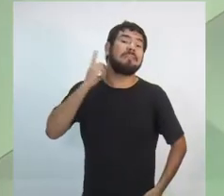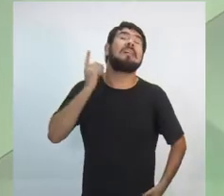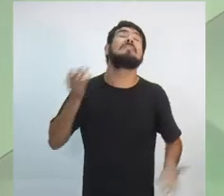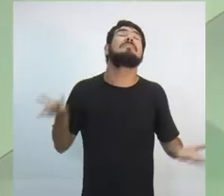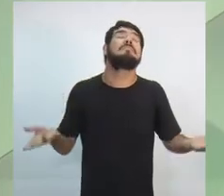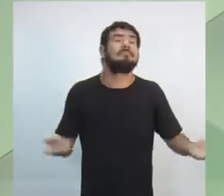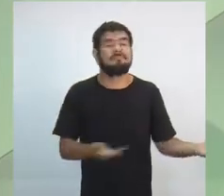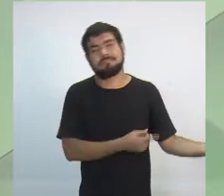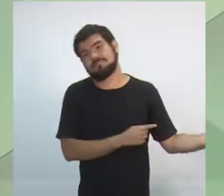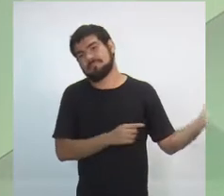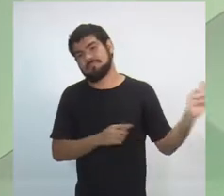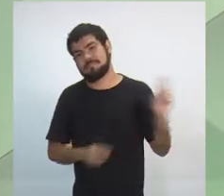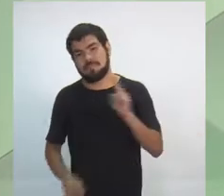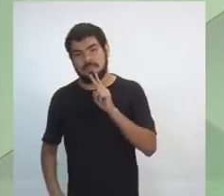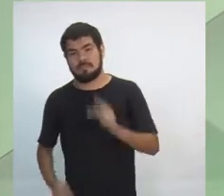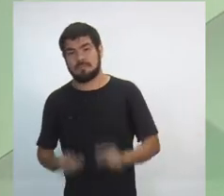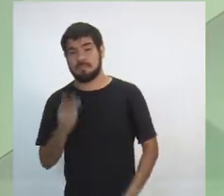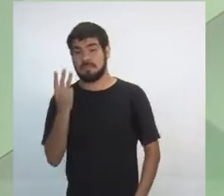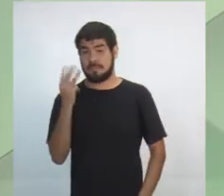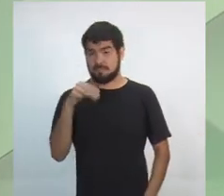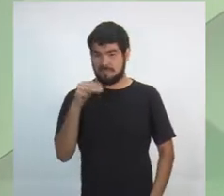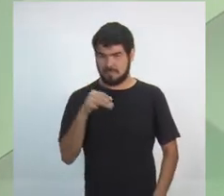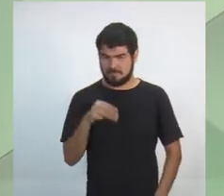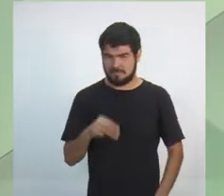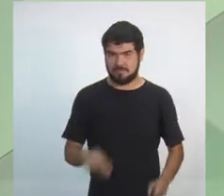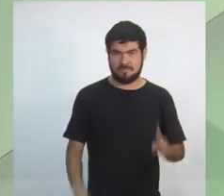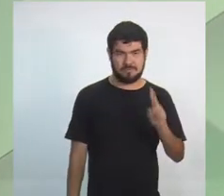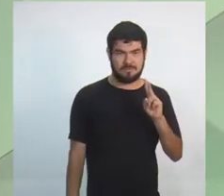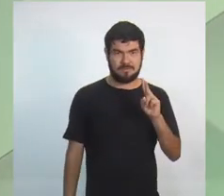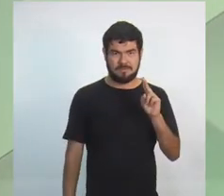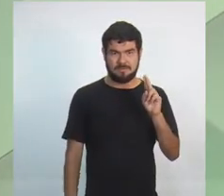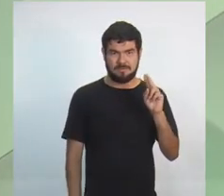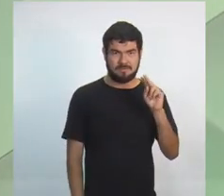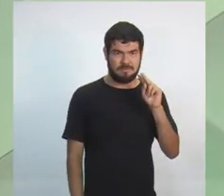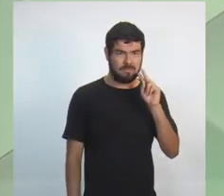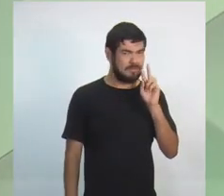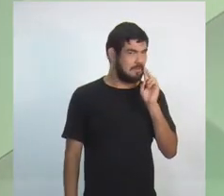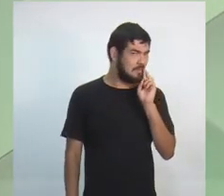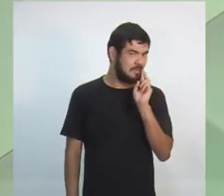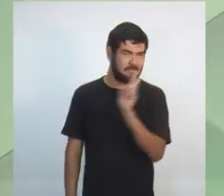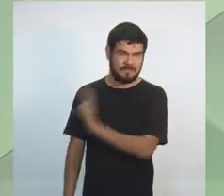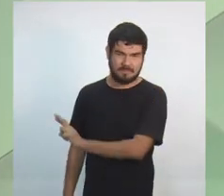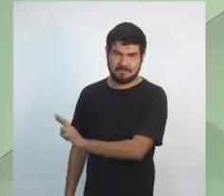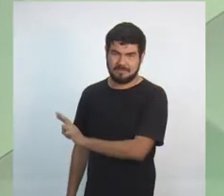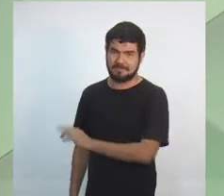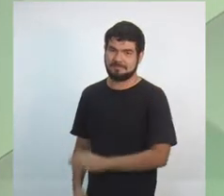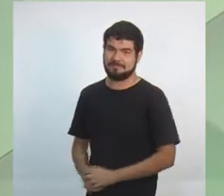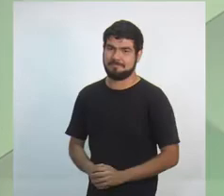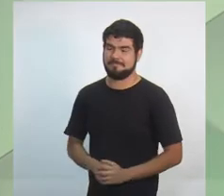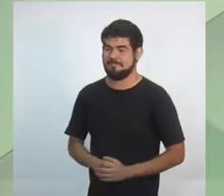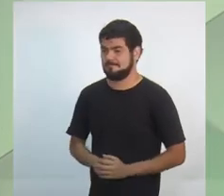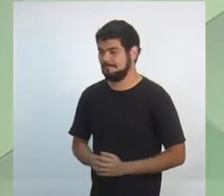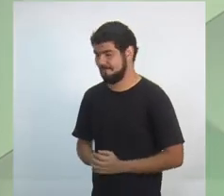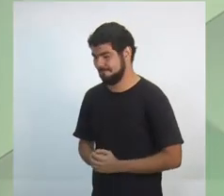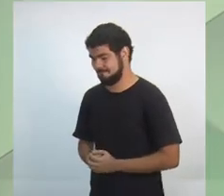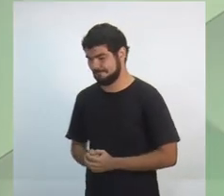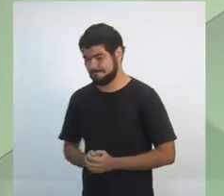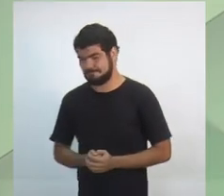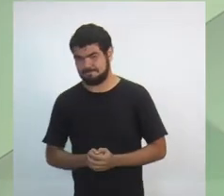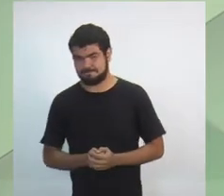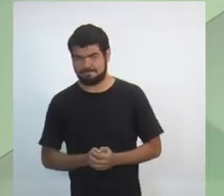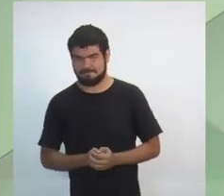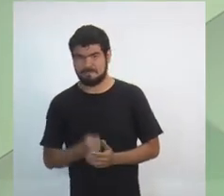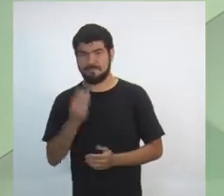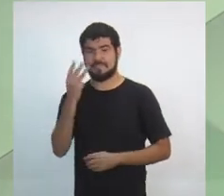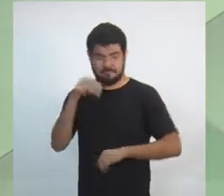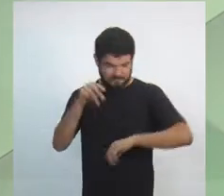segundos finais. Agora eu vou pedir 3 minutos, que é a resposta do candidato Berg, da UGT, para responder o questionamento do candidato Davi Almeida.